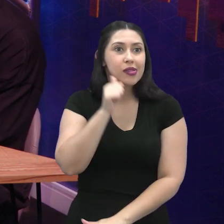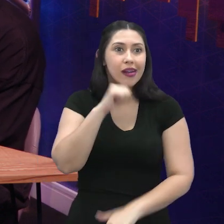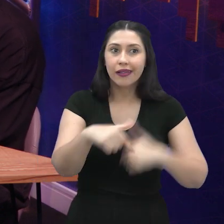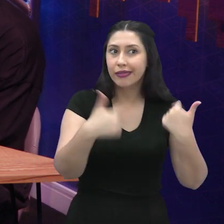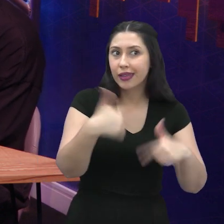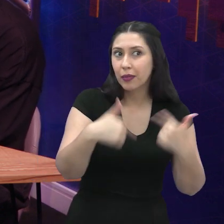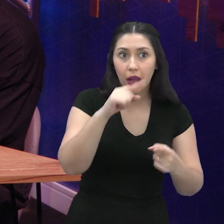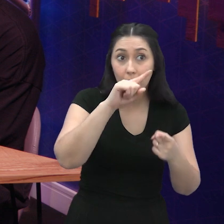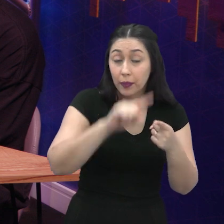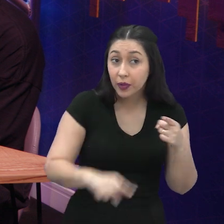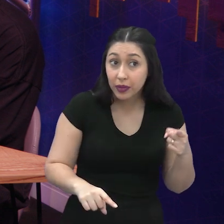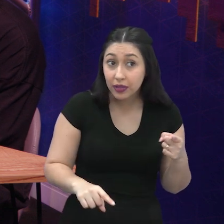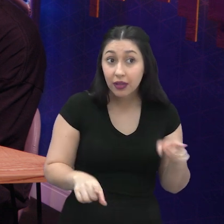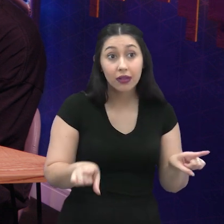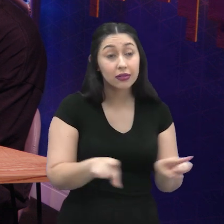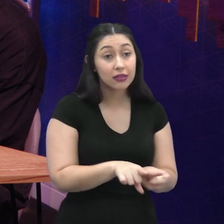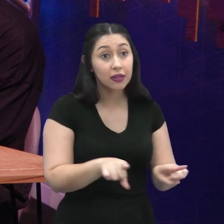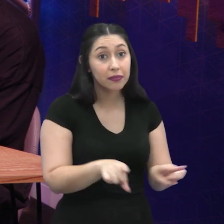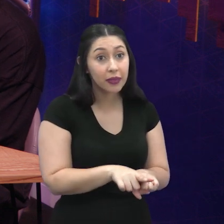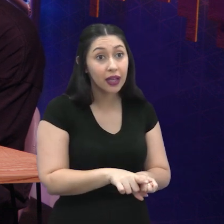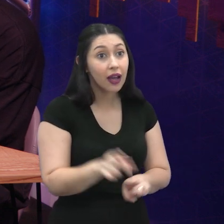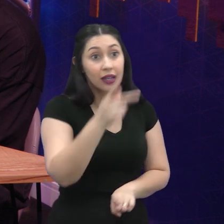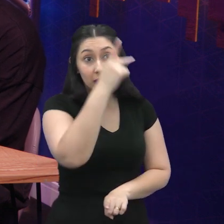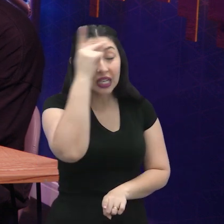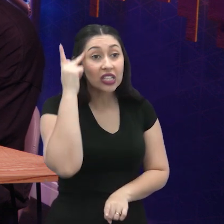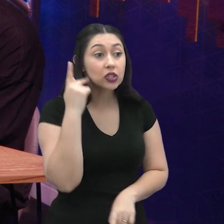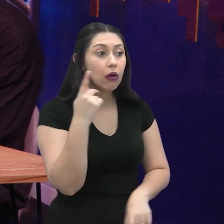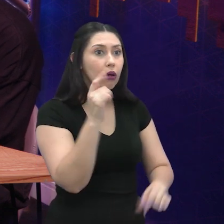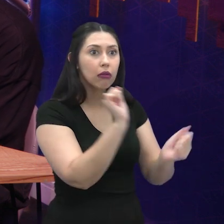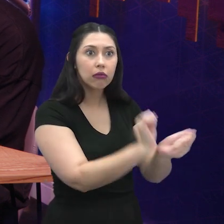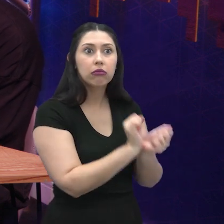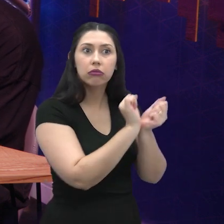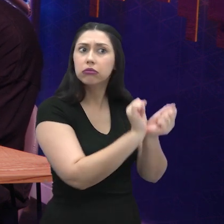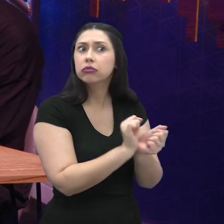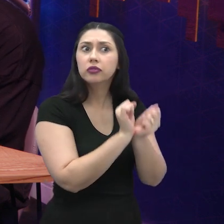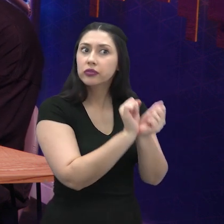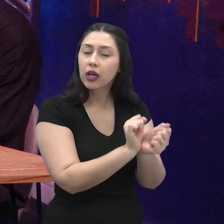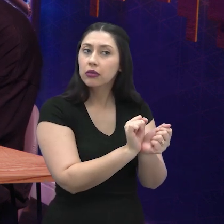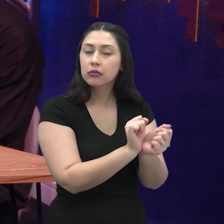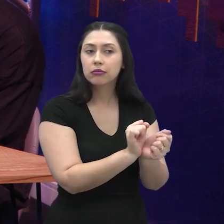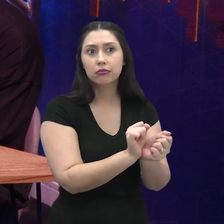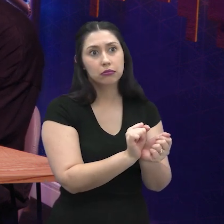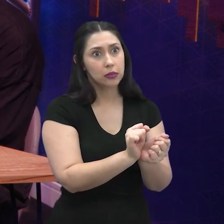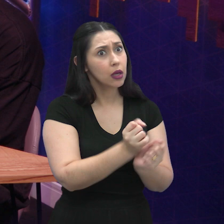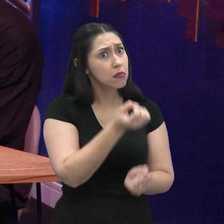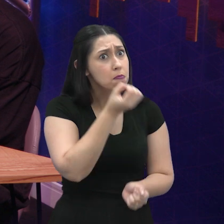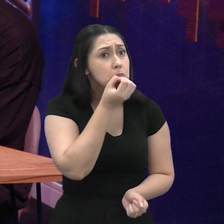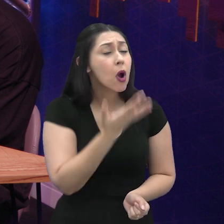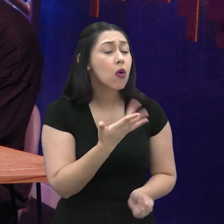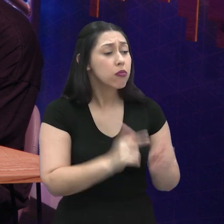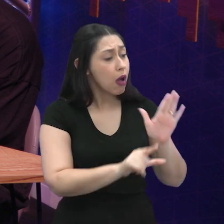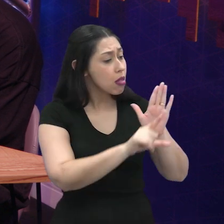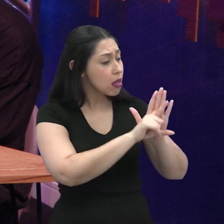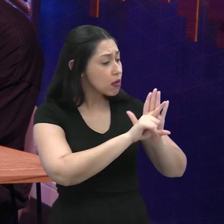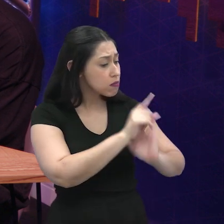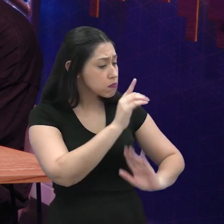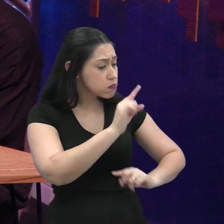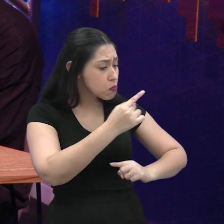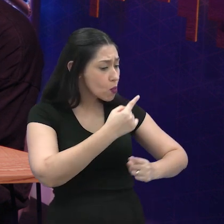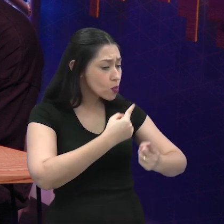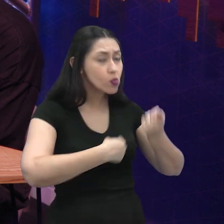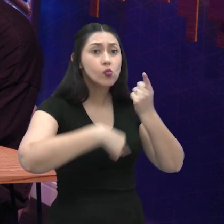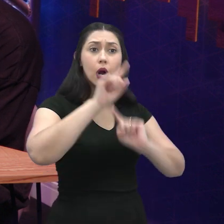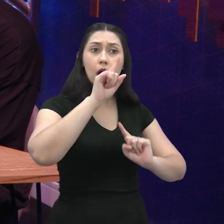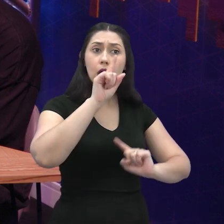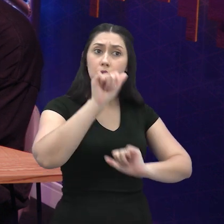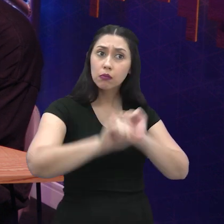época em que mulheres não podiam trabalhar. É verdade. Houve uma época em que pessoas eram escravizadas. leis. Então, que bom que as leis, né, elas evoluem,